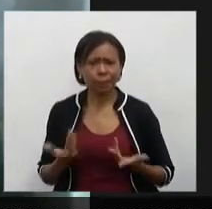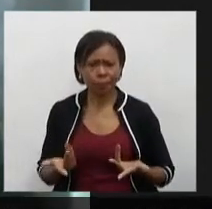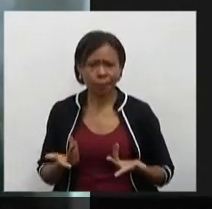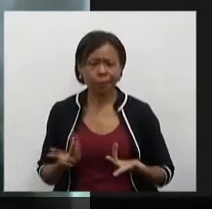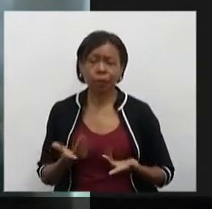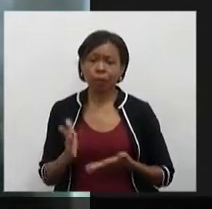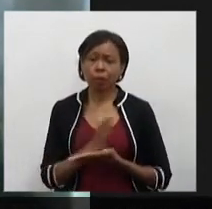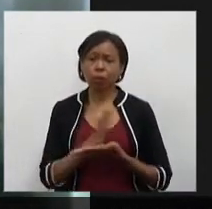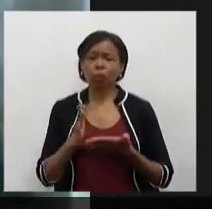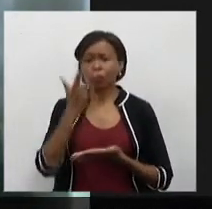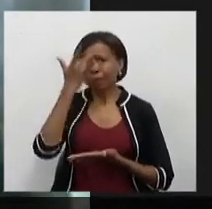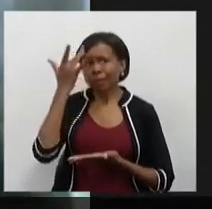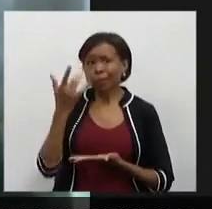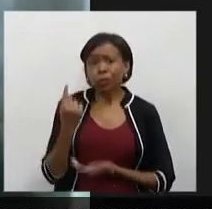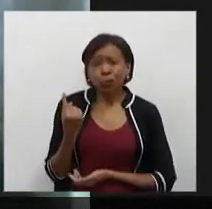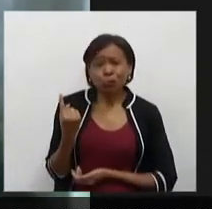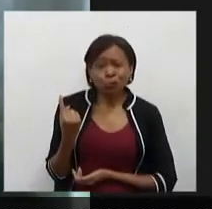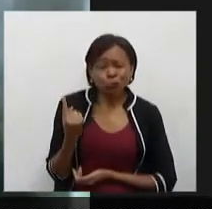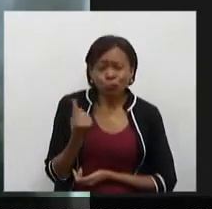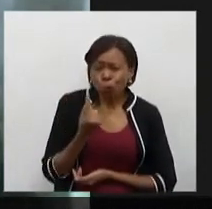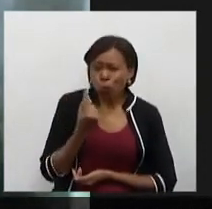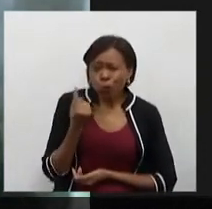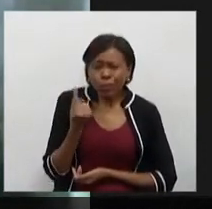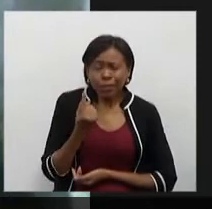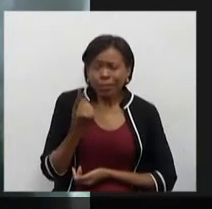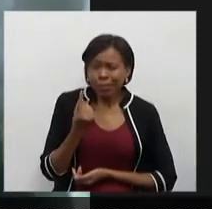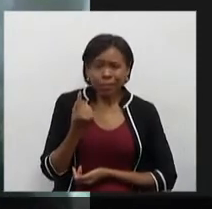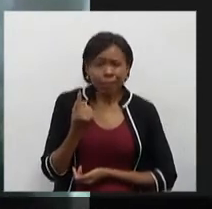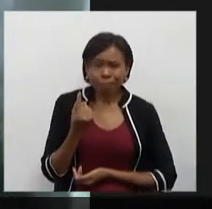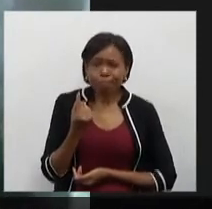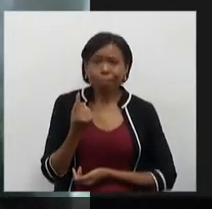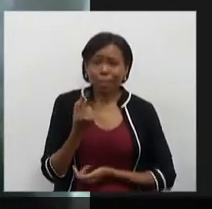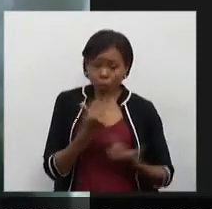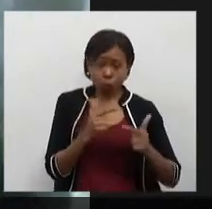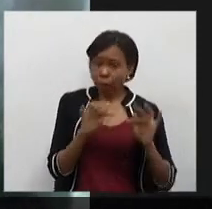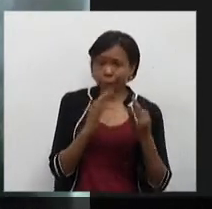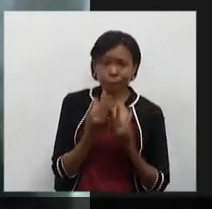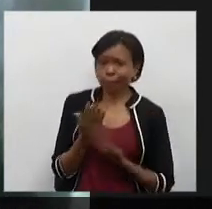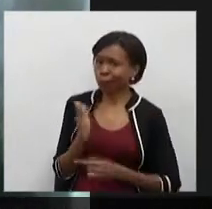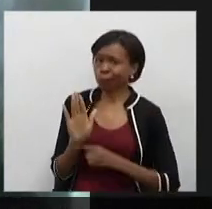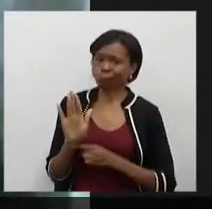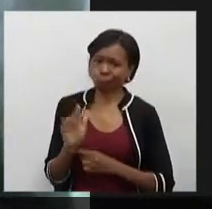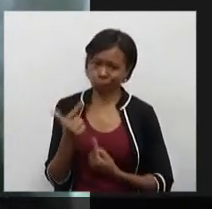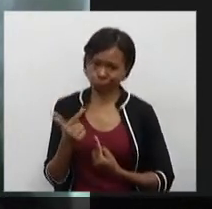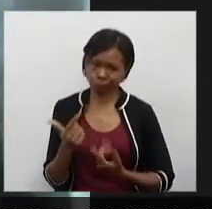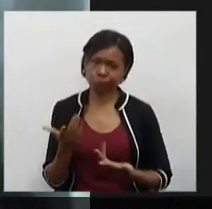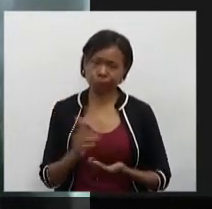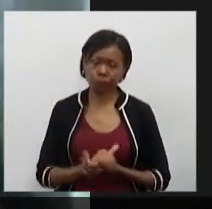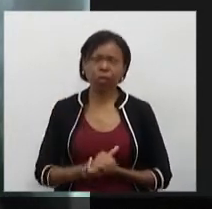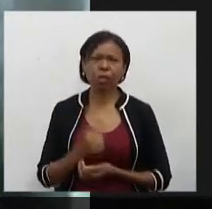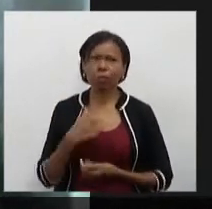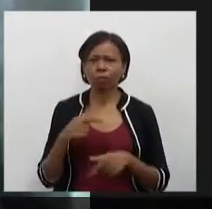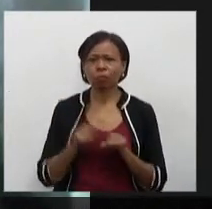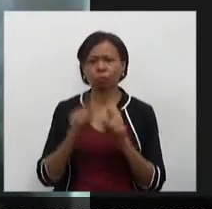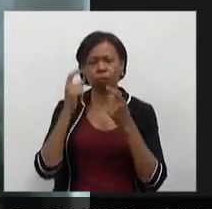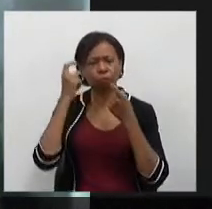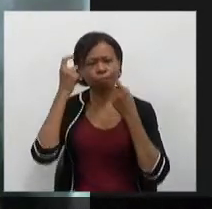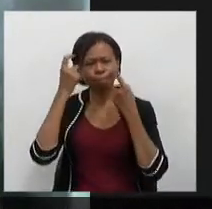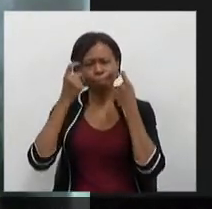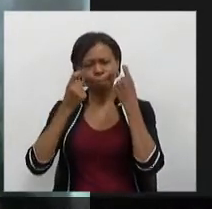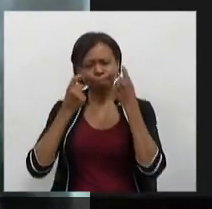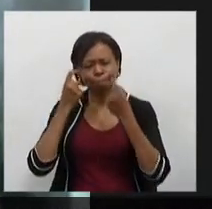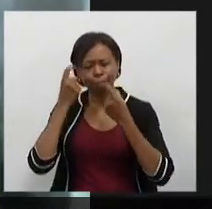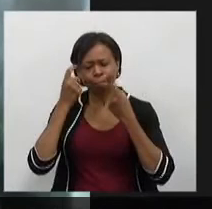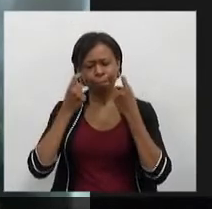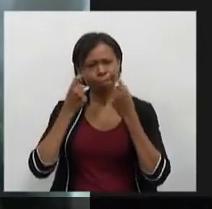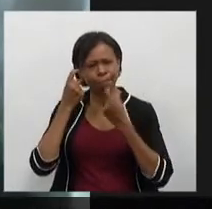sem o esteio da família. É, eu tenho também muita preocupação com o